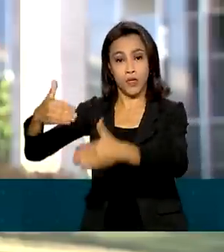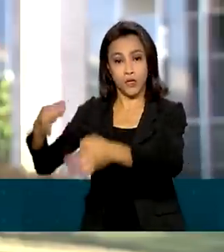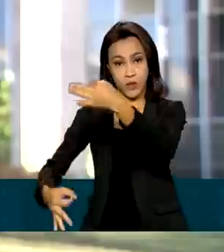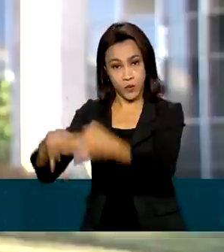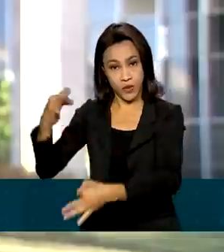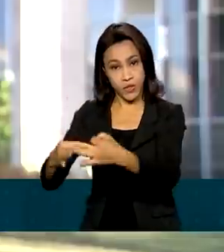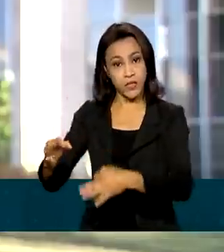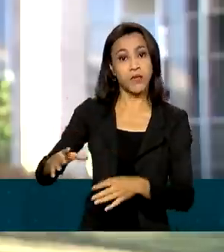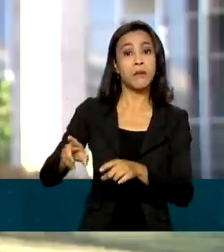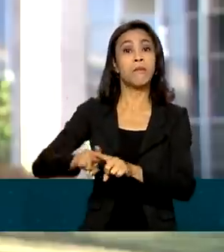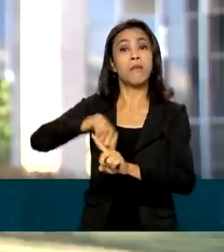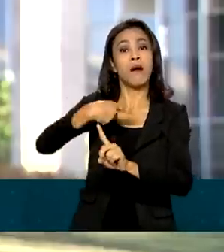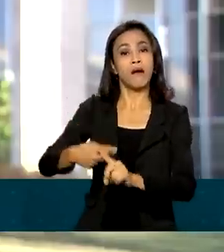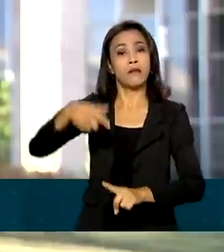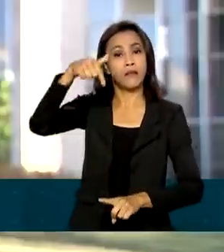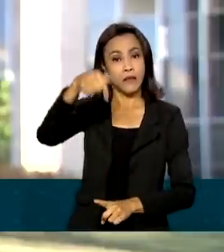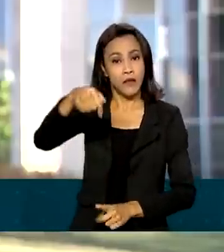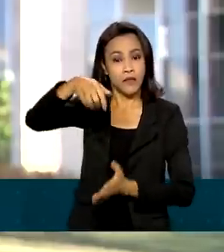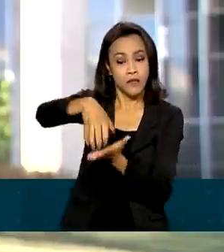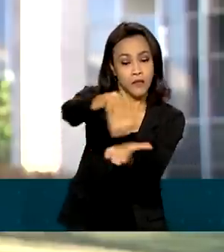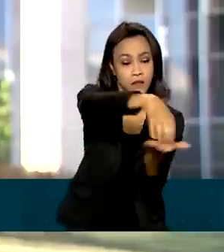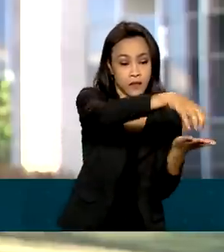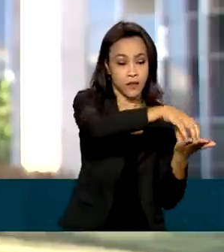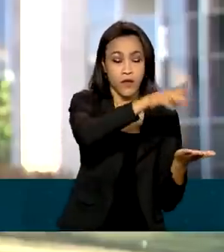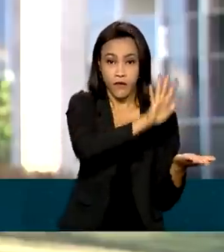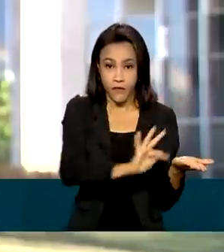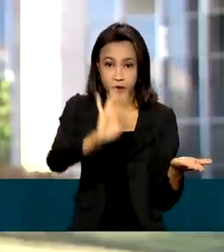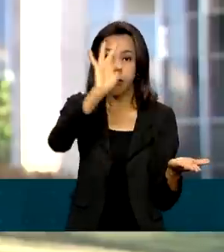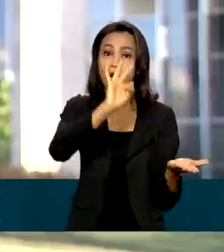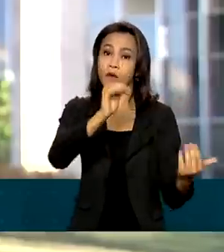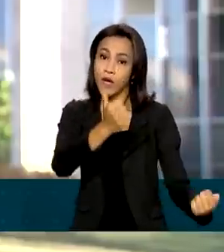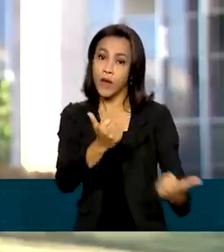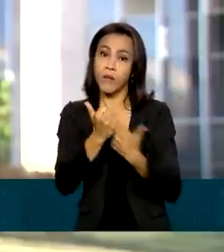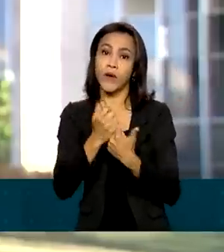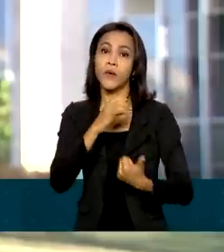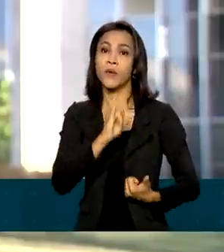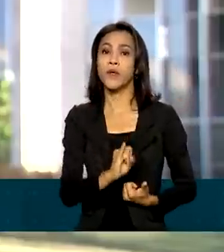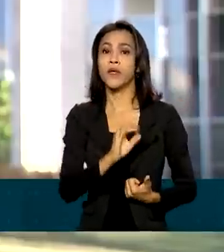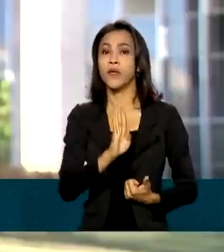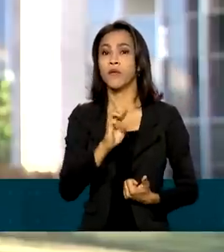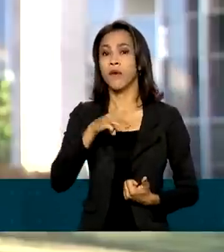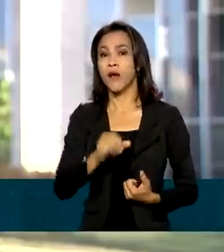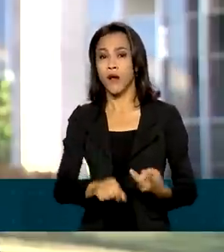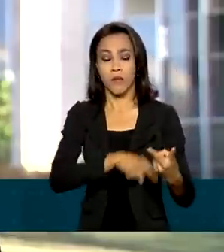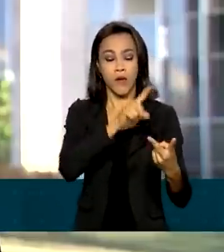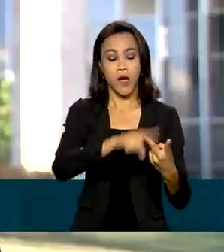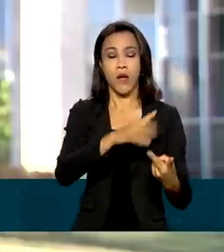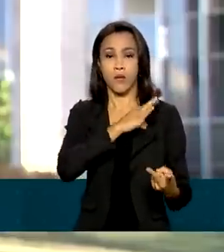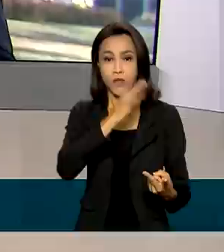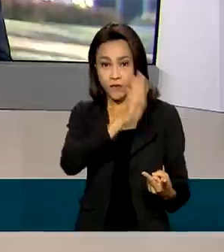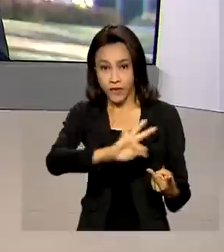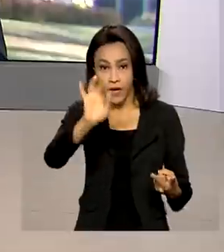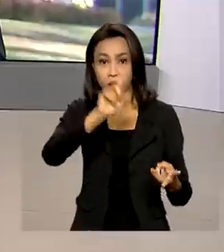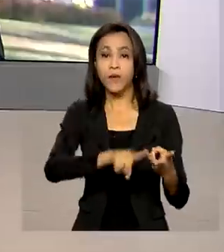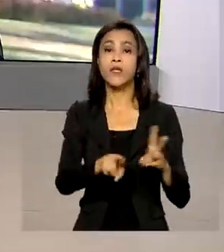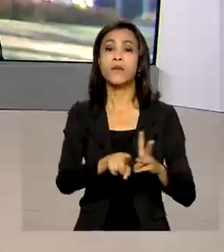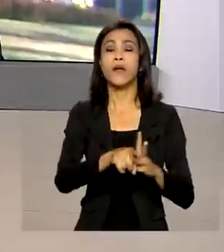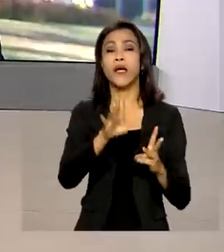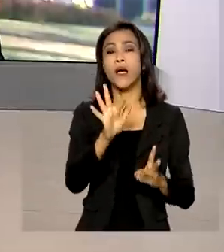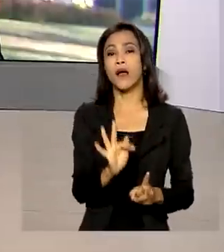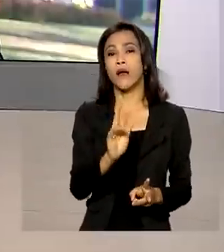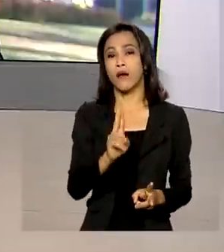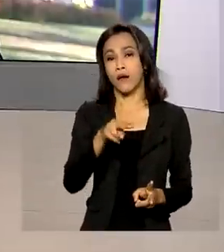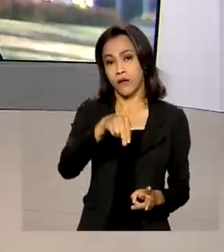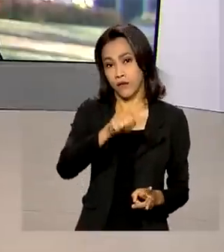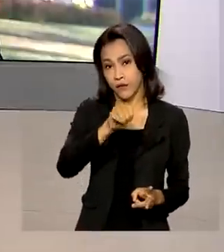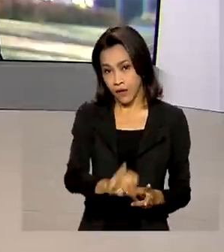instituições federais participam dessa dessa operação na entre elas o Ibama a polícia federal e também afundar é nada com você tá certo